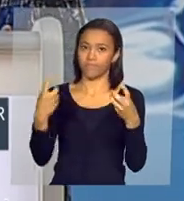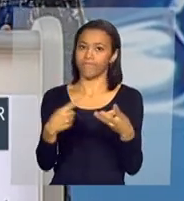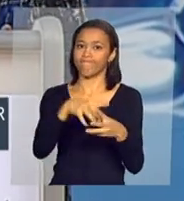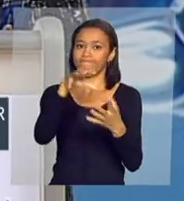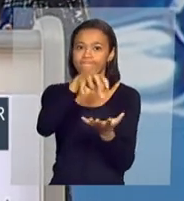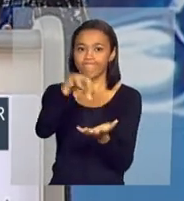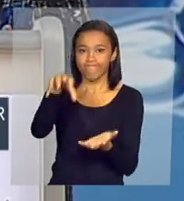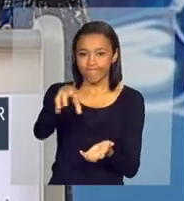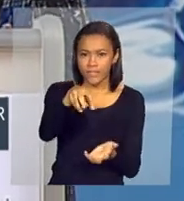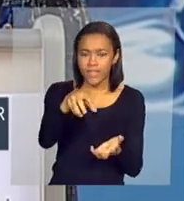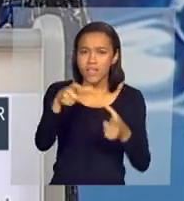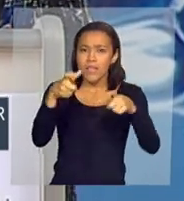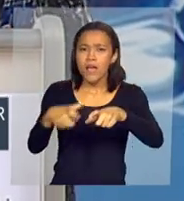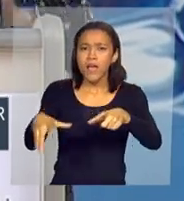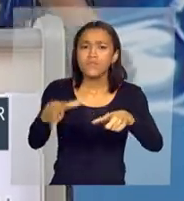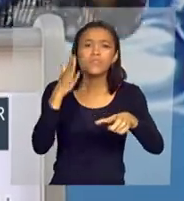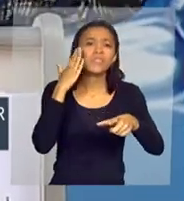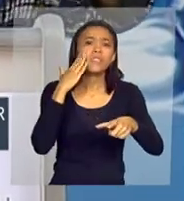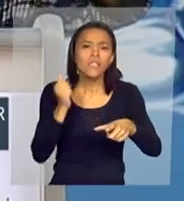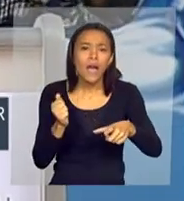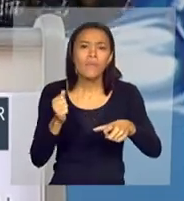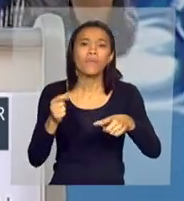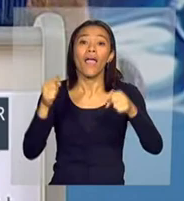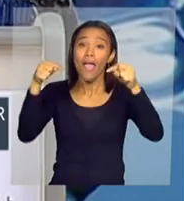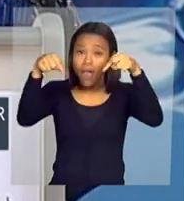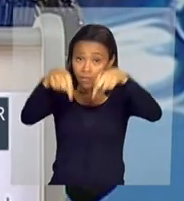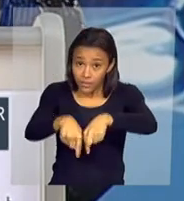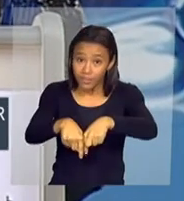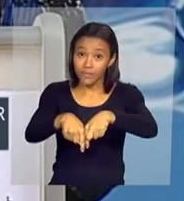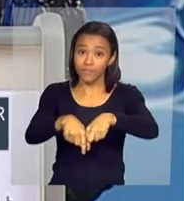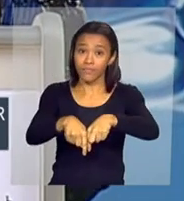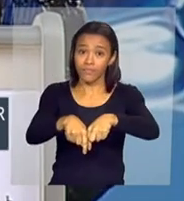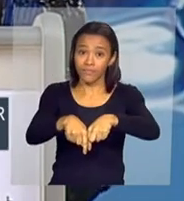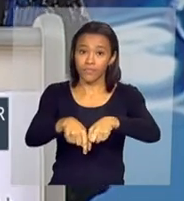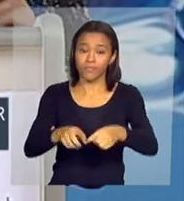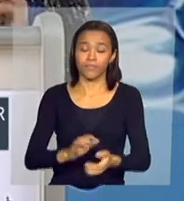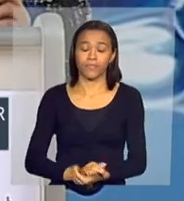Sabem onde é o Mapito? O Mapito é aqui.